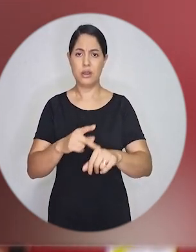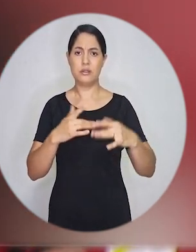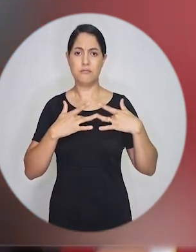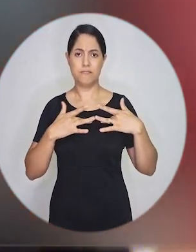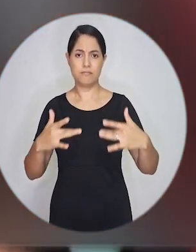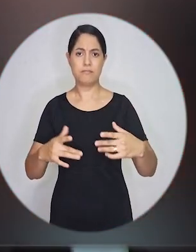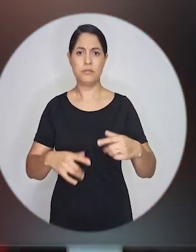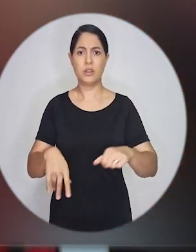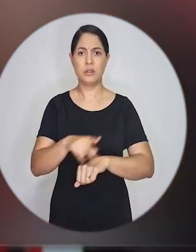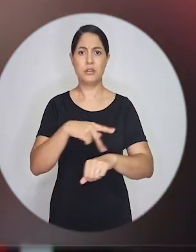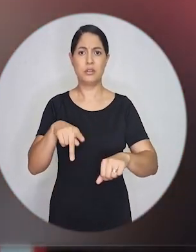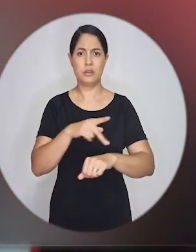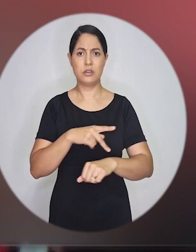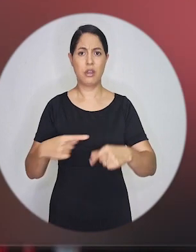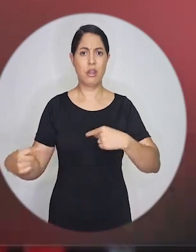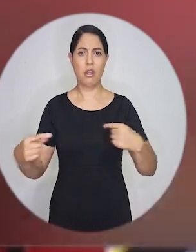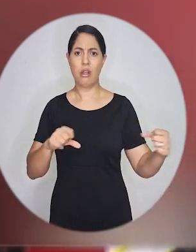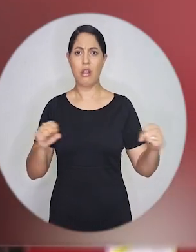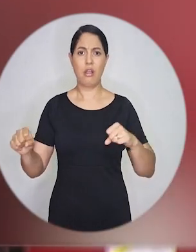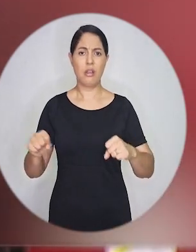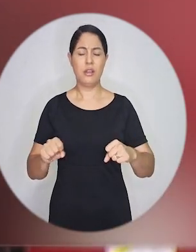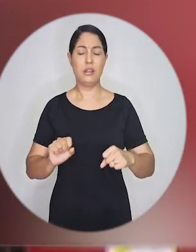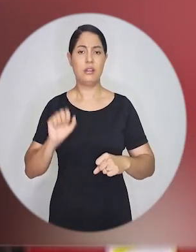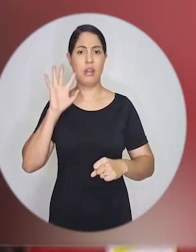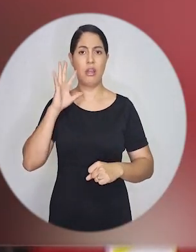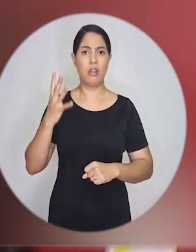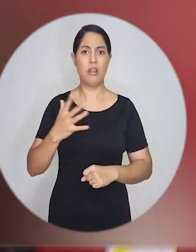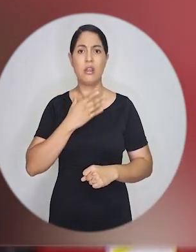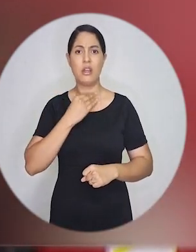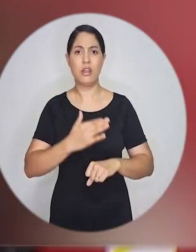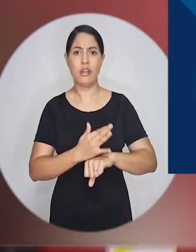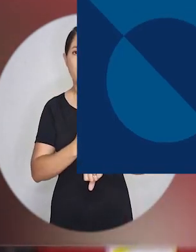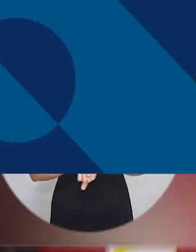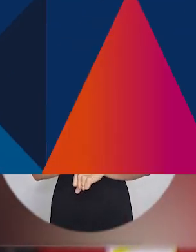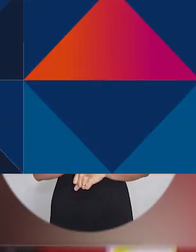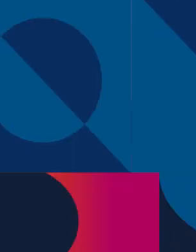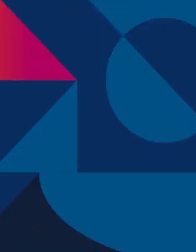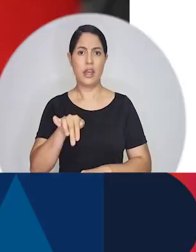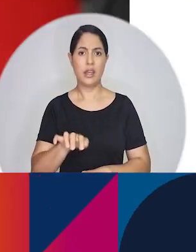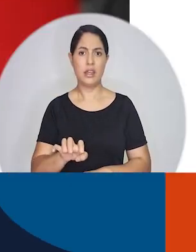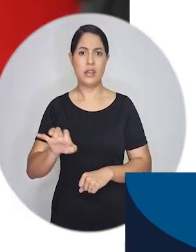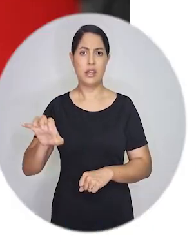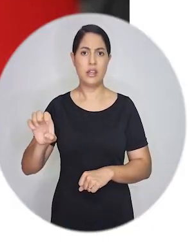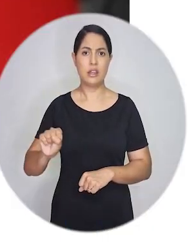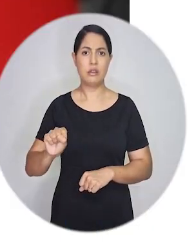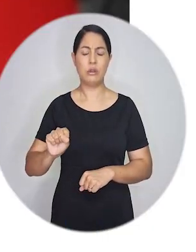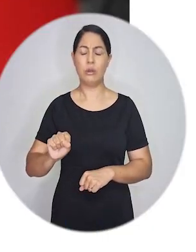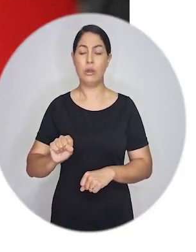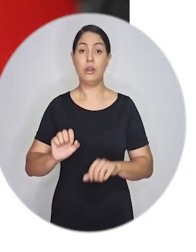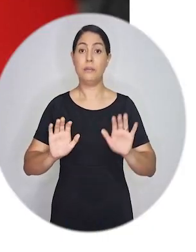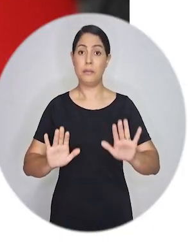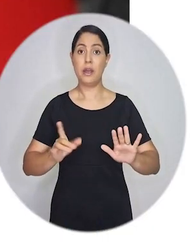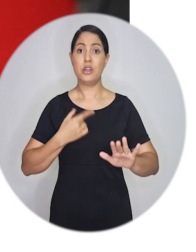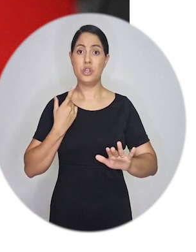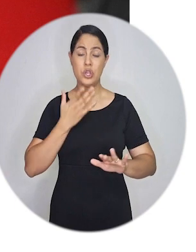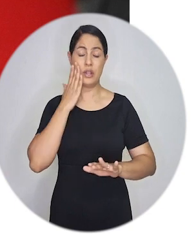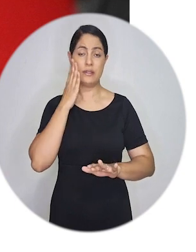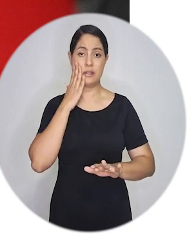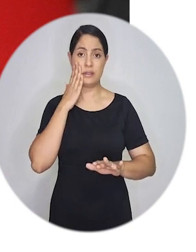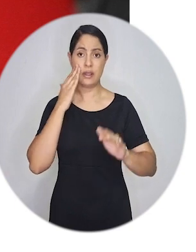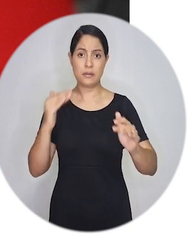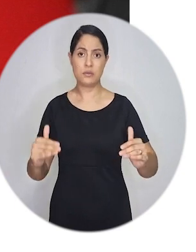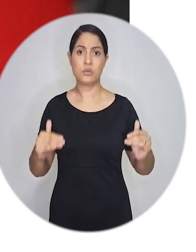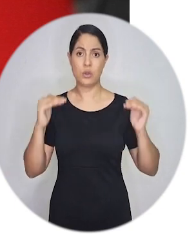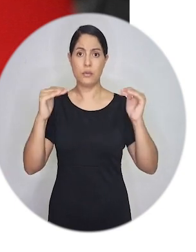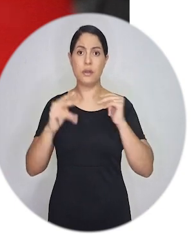solidário e livre da violência política e das corrosivas fake news. A busca por um sistema transparente é o caminho para